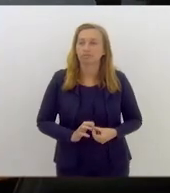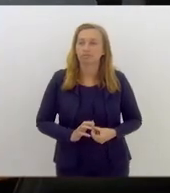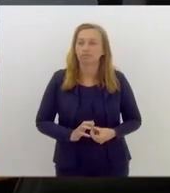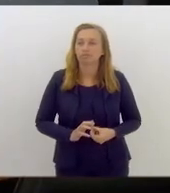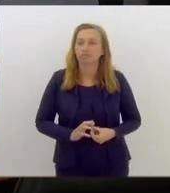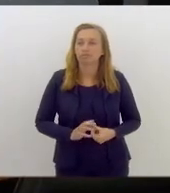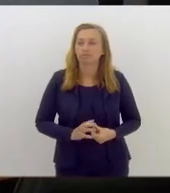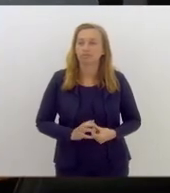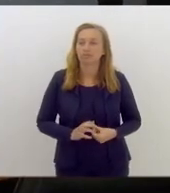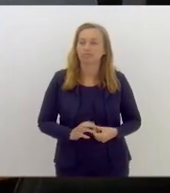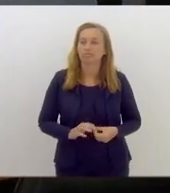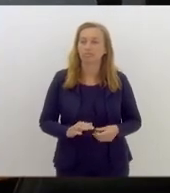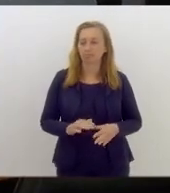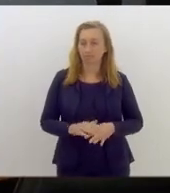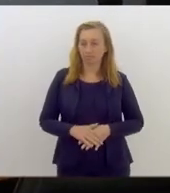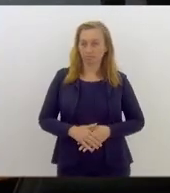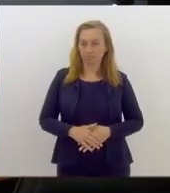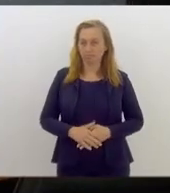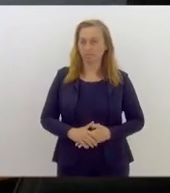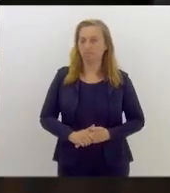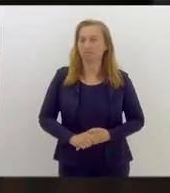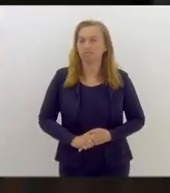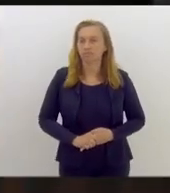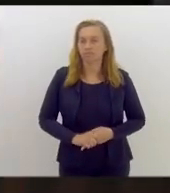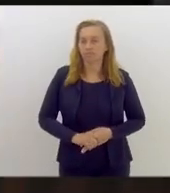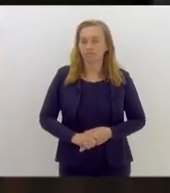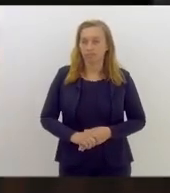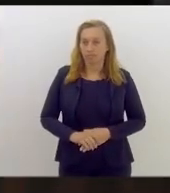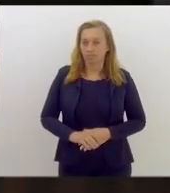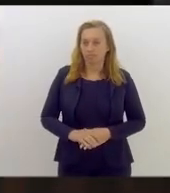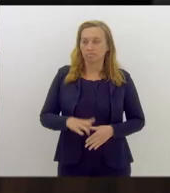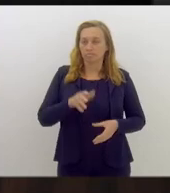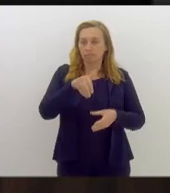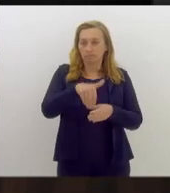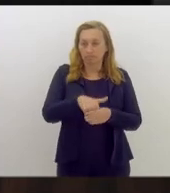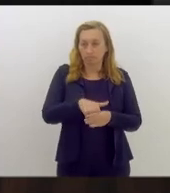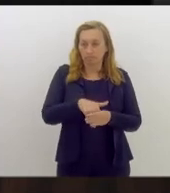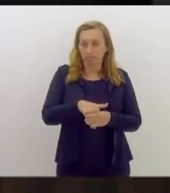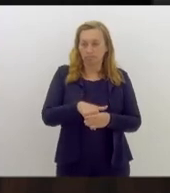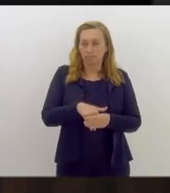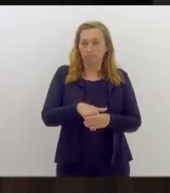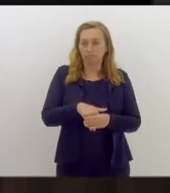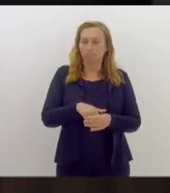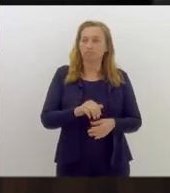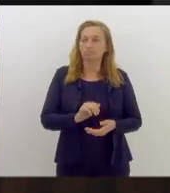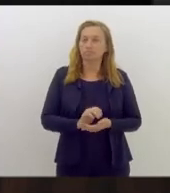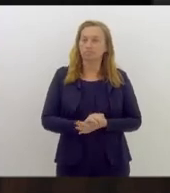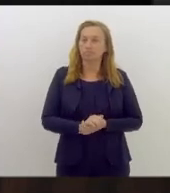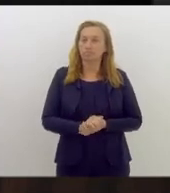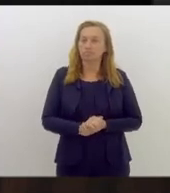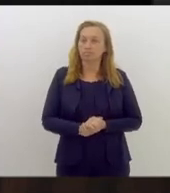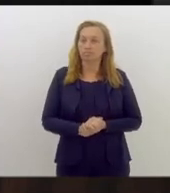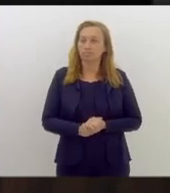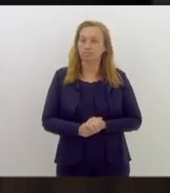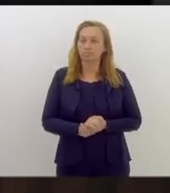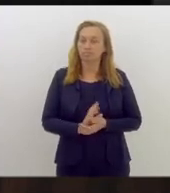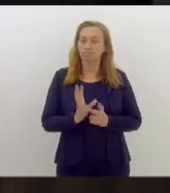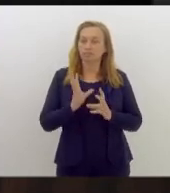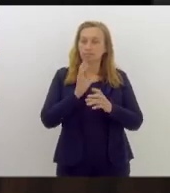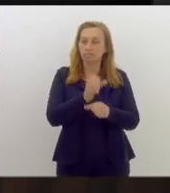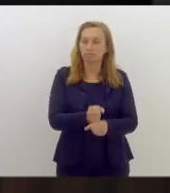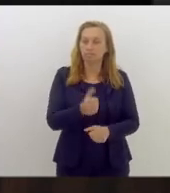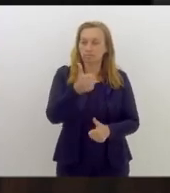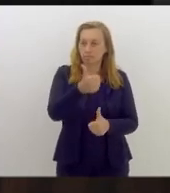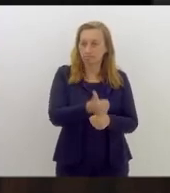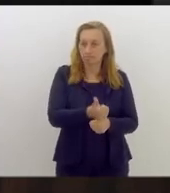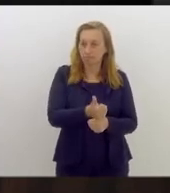Com os pareceres emitidos em votação, o parecer que foi conclusão por